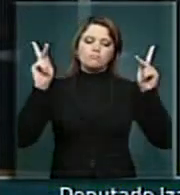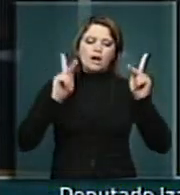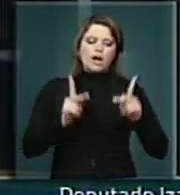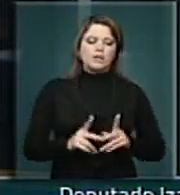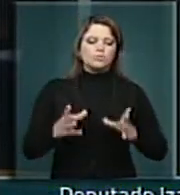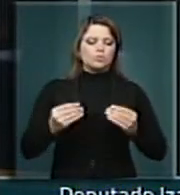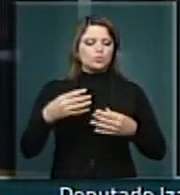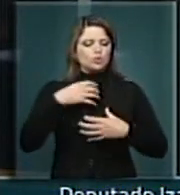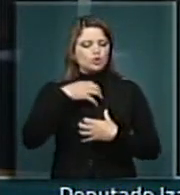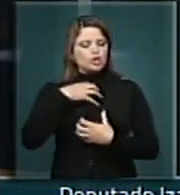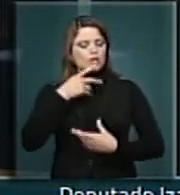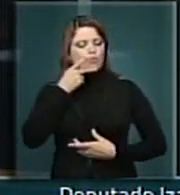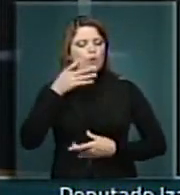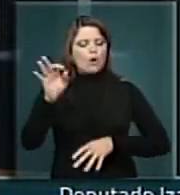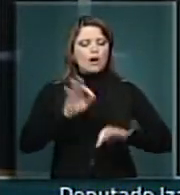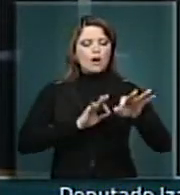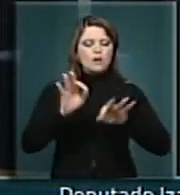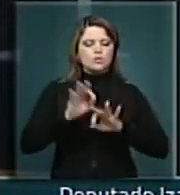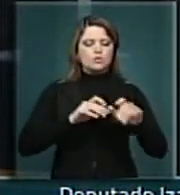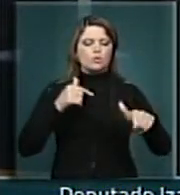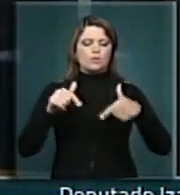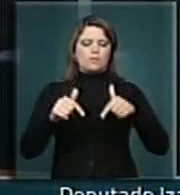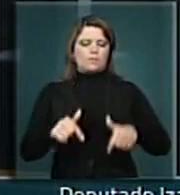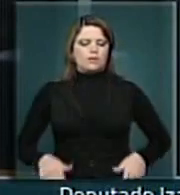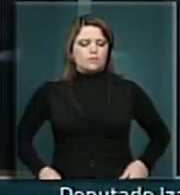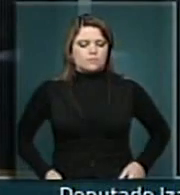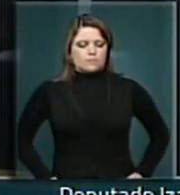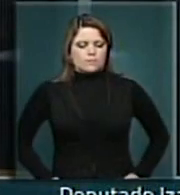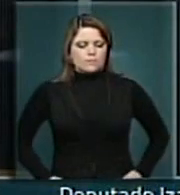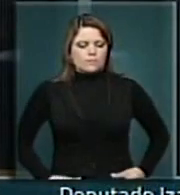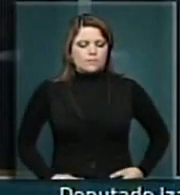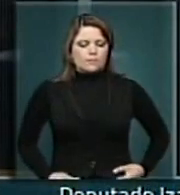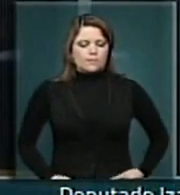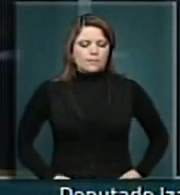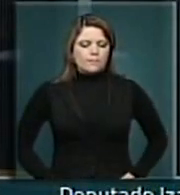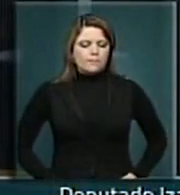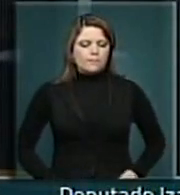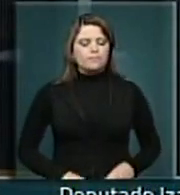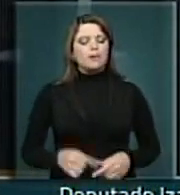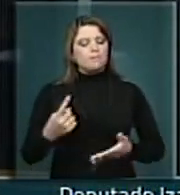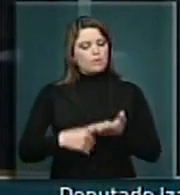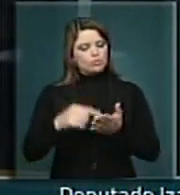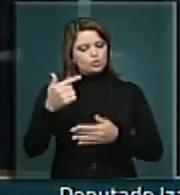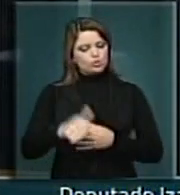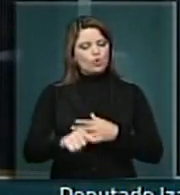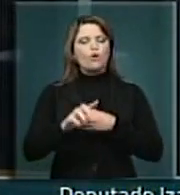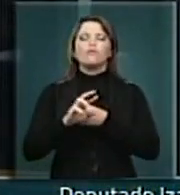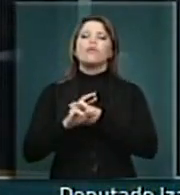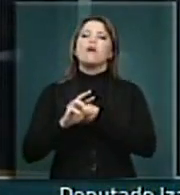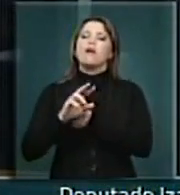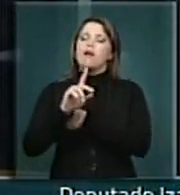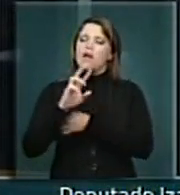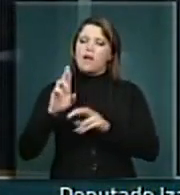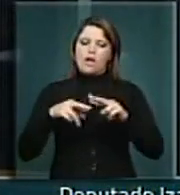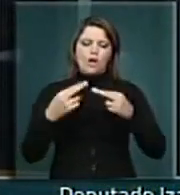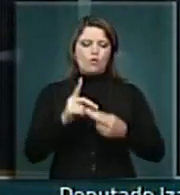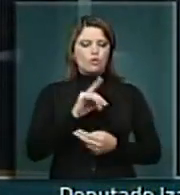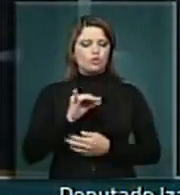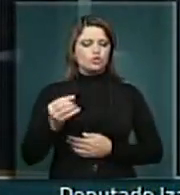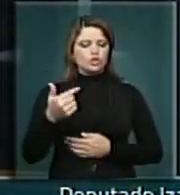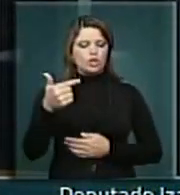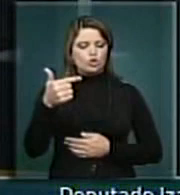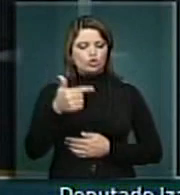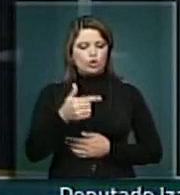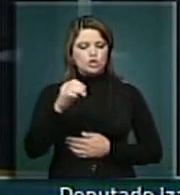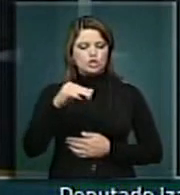ordeira coordenou esse trabalho, e marcaram então uma nova reunião para o dia 2 de março,